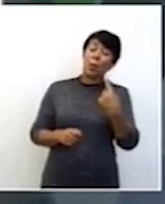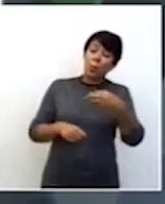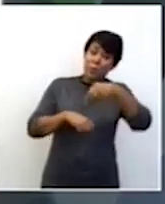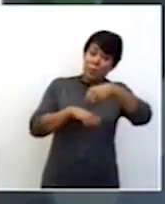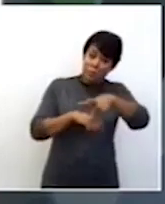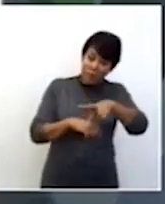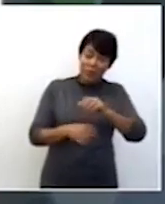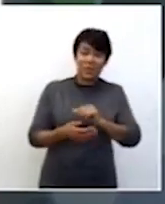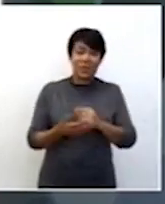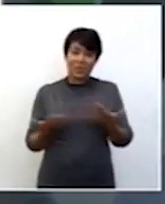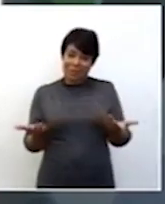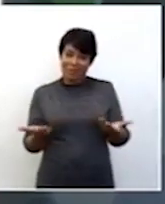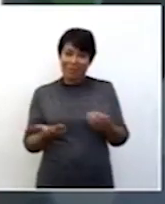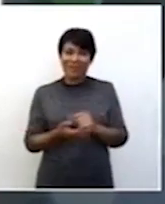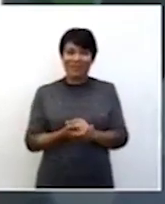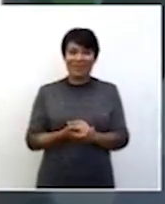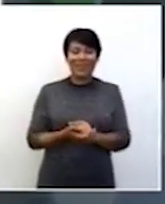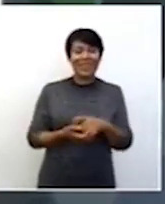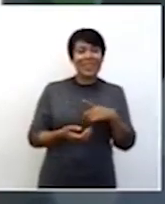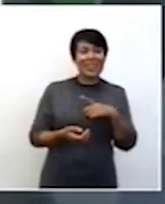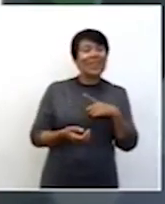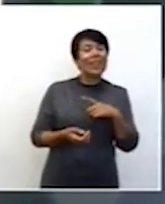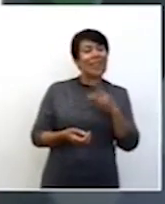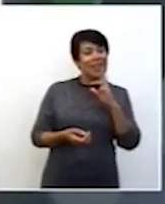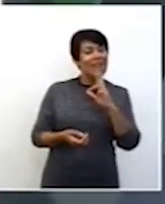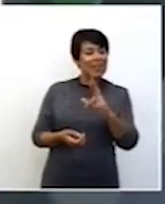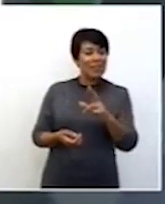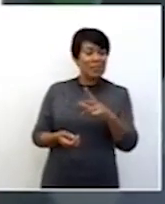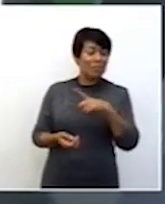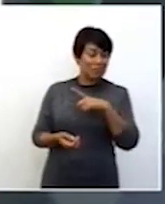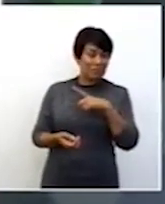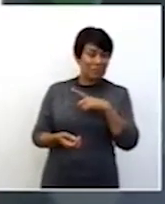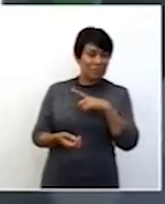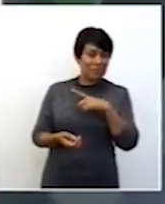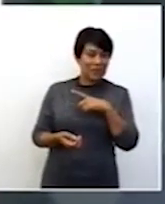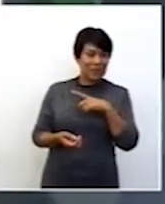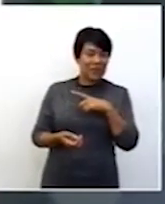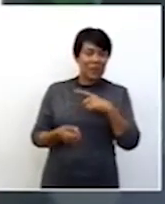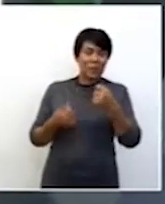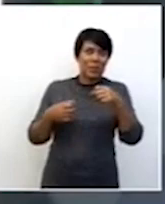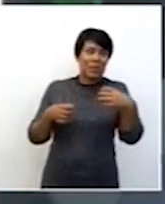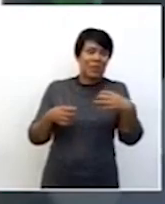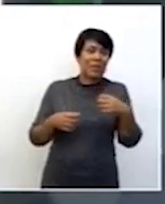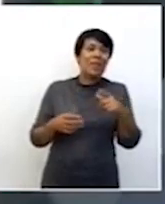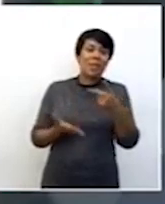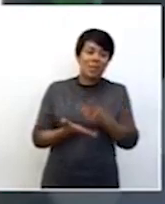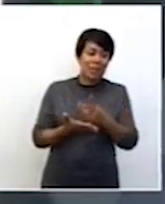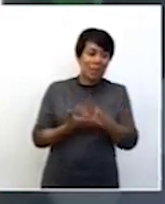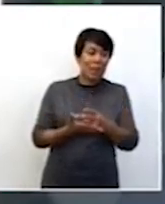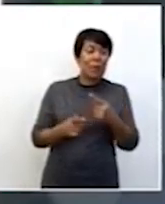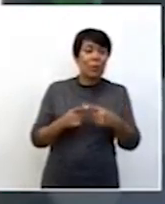meios, é uma das formas que vocês podem utilizar aqui para não ter que resolver. Porque esse